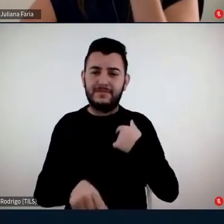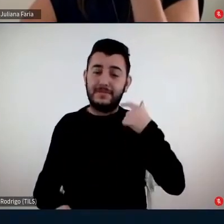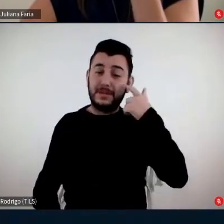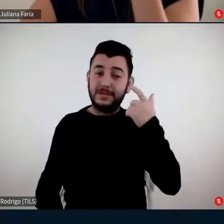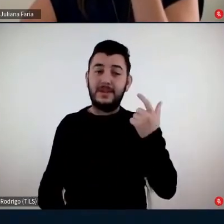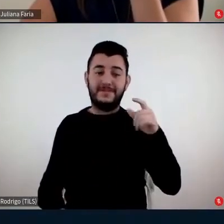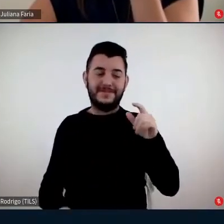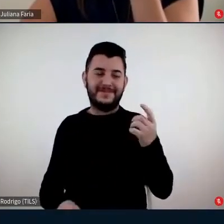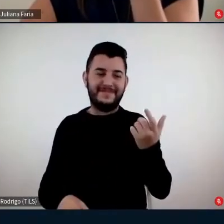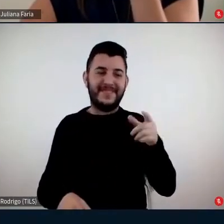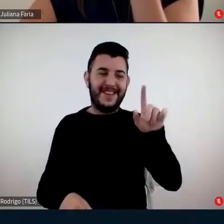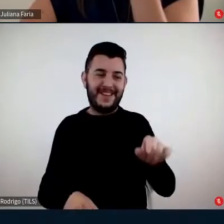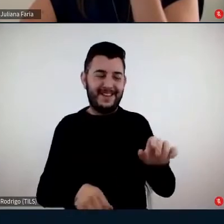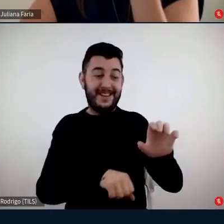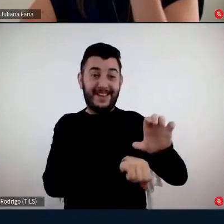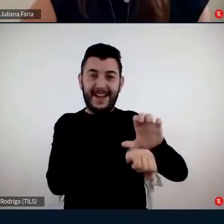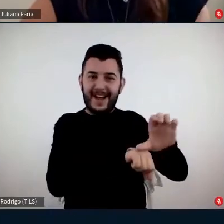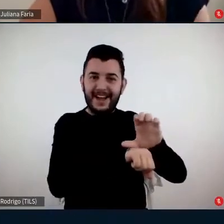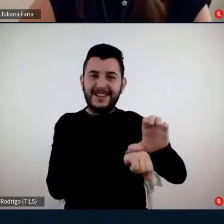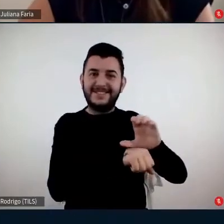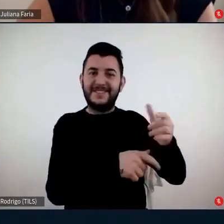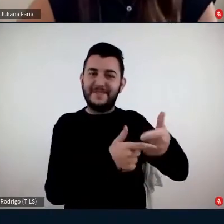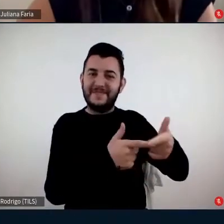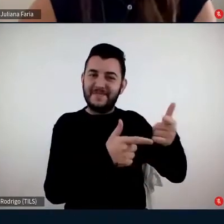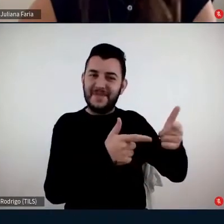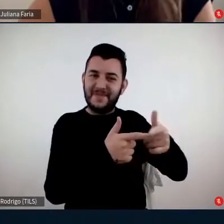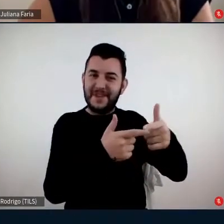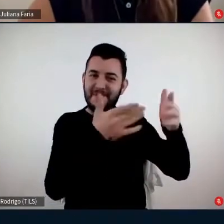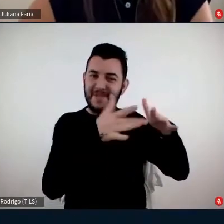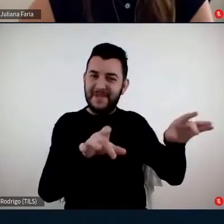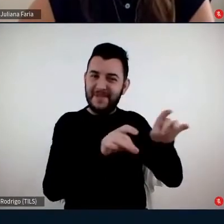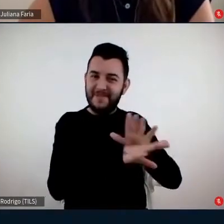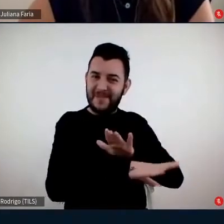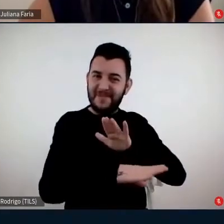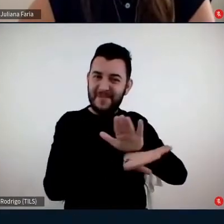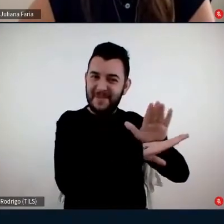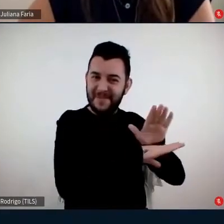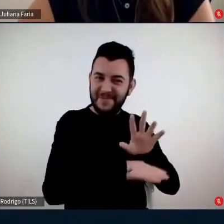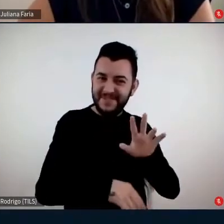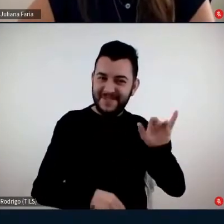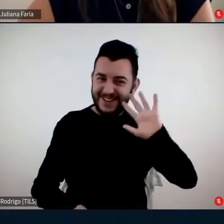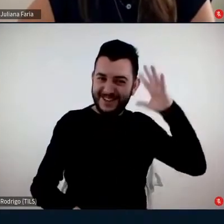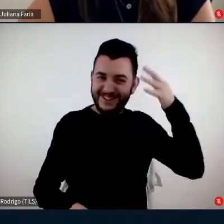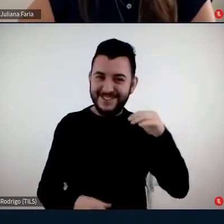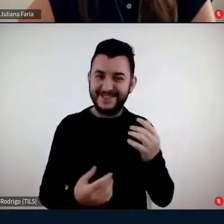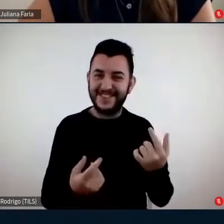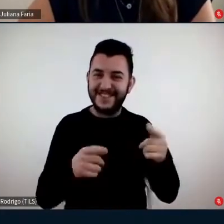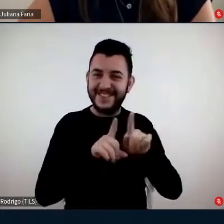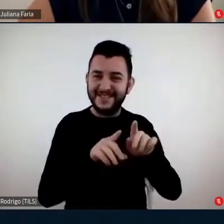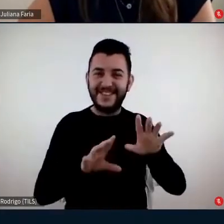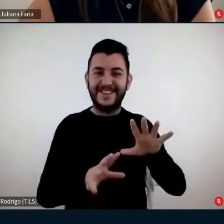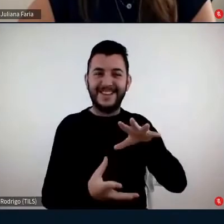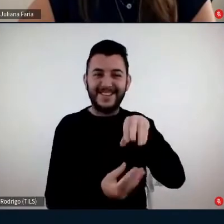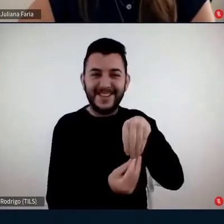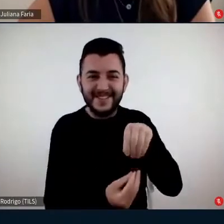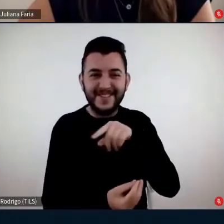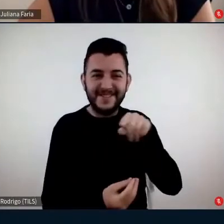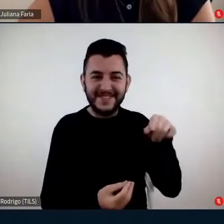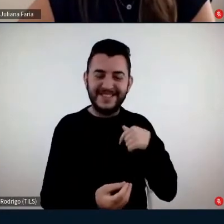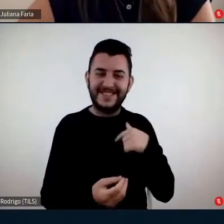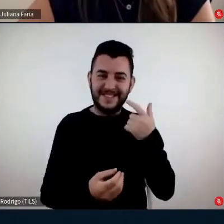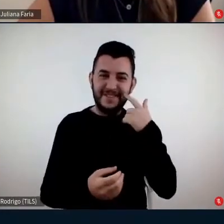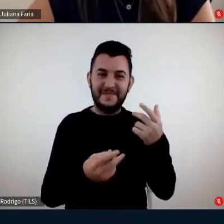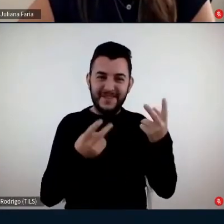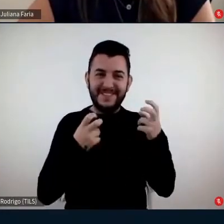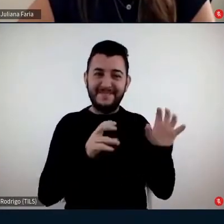mundo com o CAIS. E na qualificação vocês chegaram e falaram, veja bem, não é assim, porque